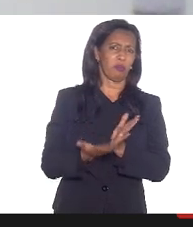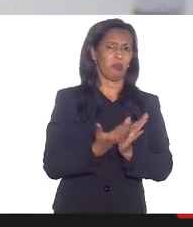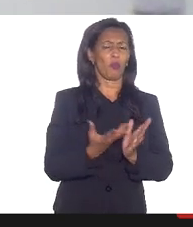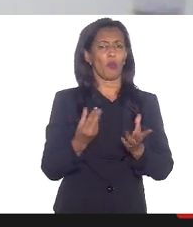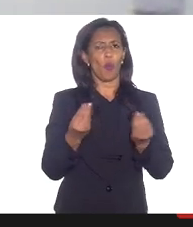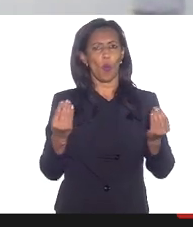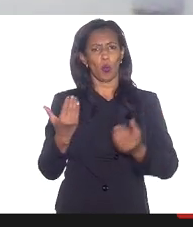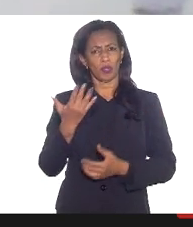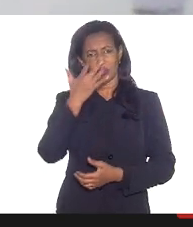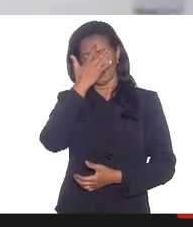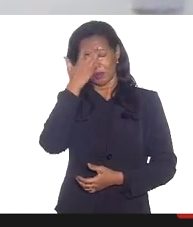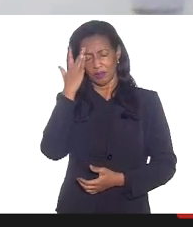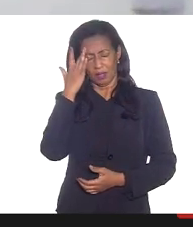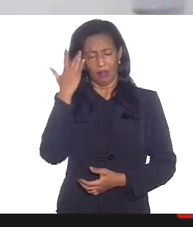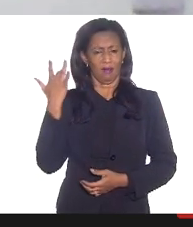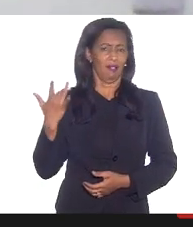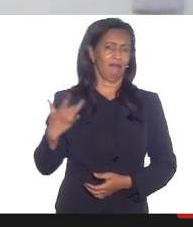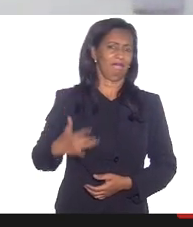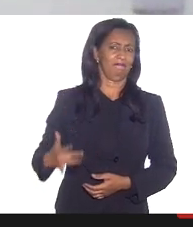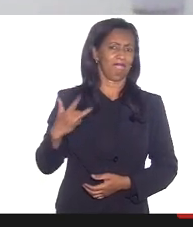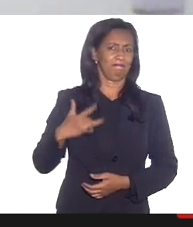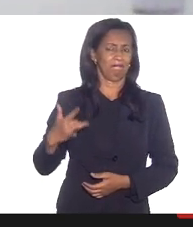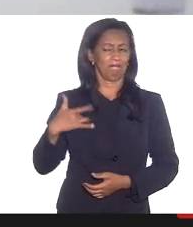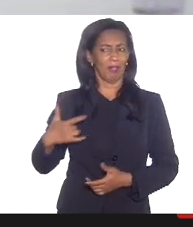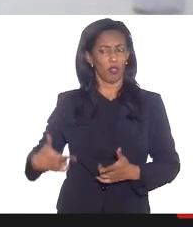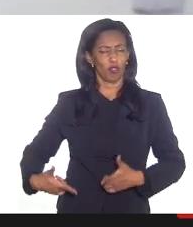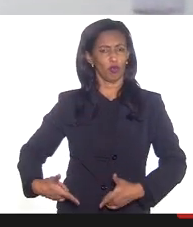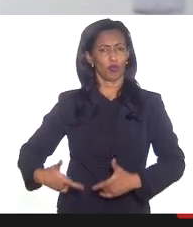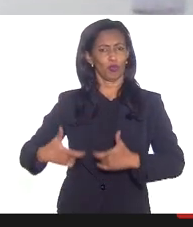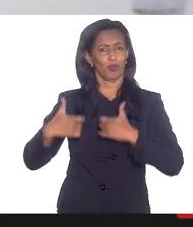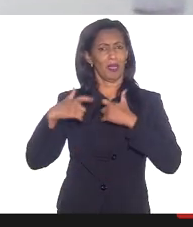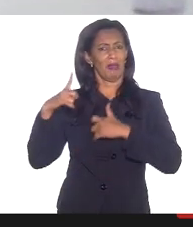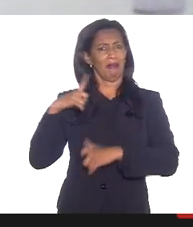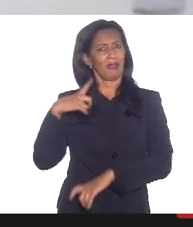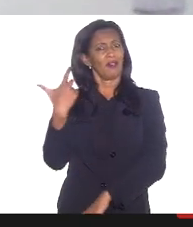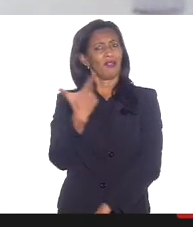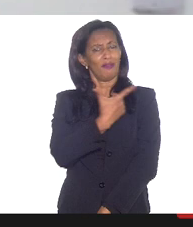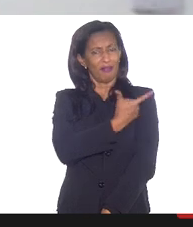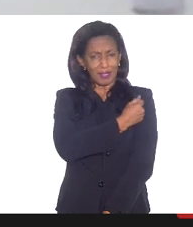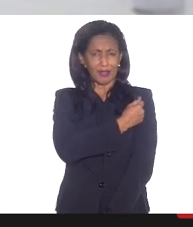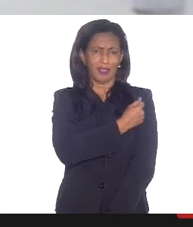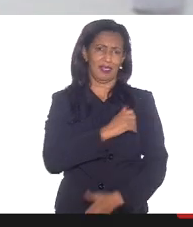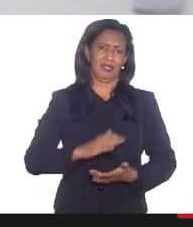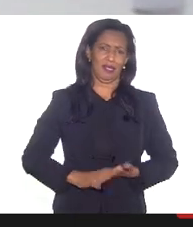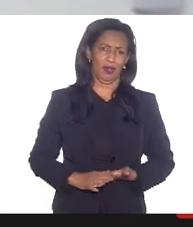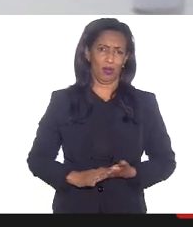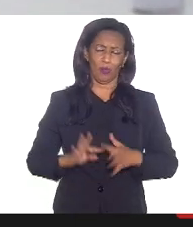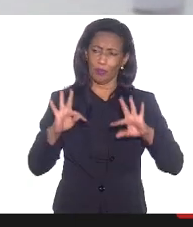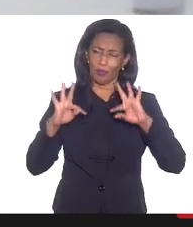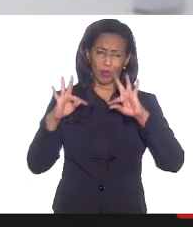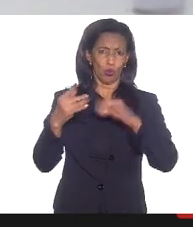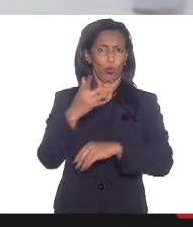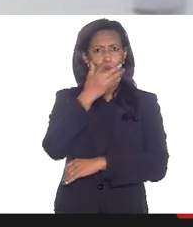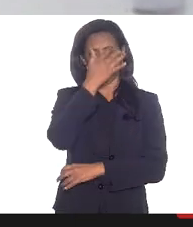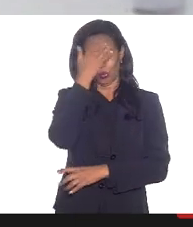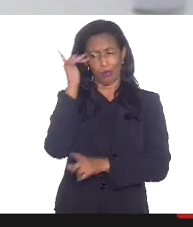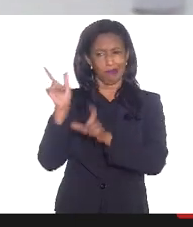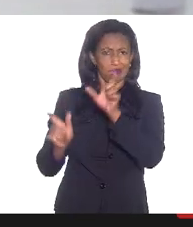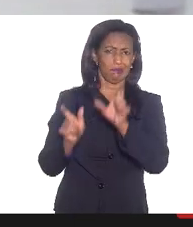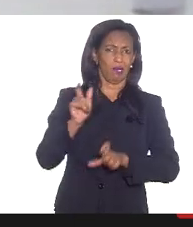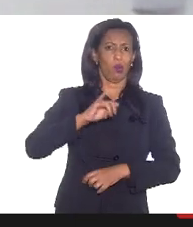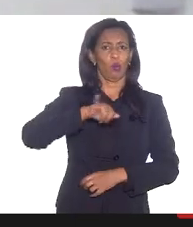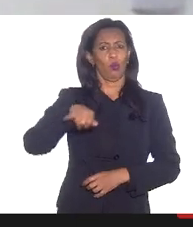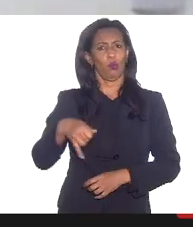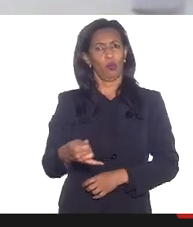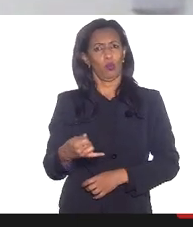Temos aí que, lamentar e lutar para que haja vacinação, né, para todas e todos,